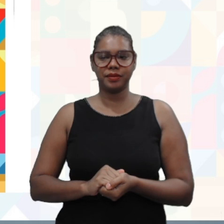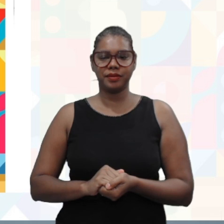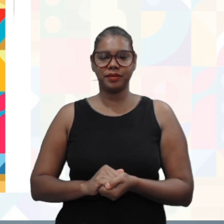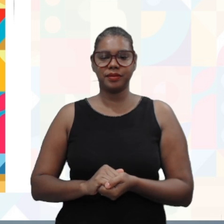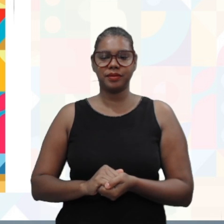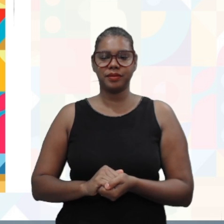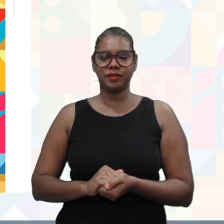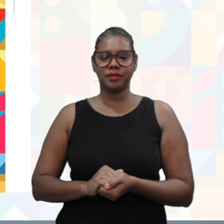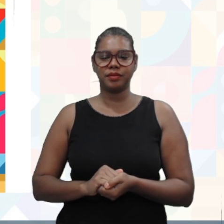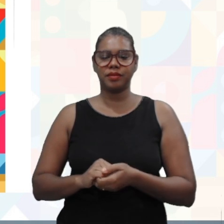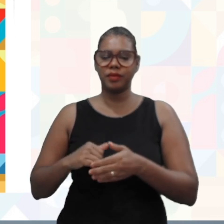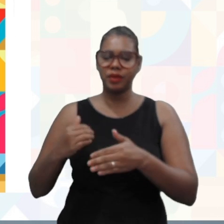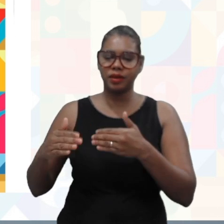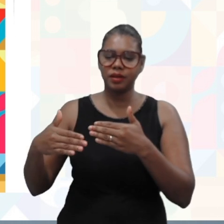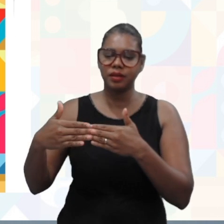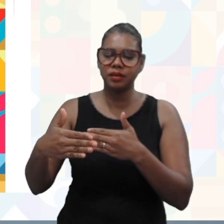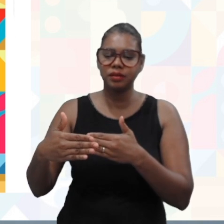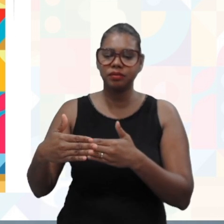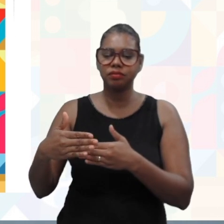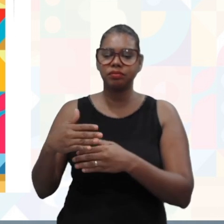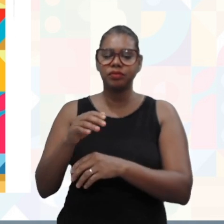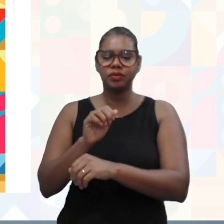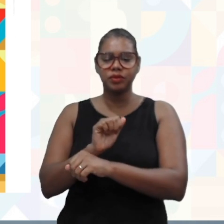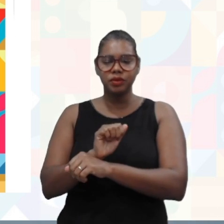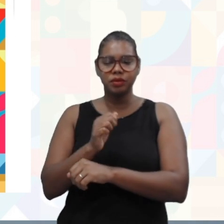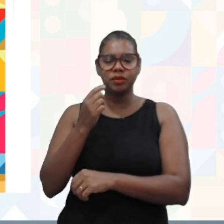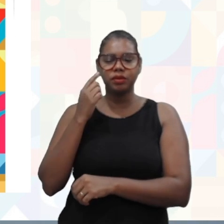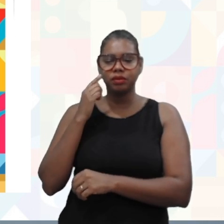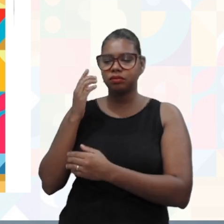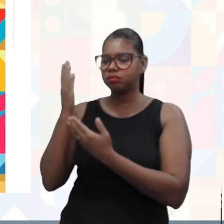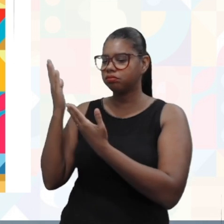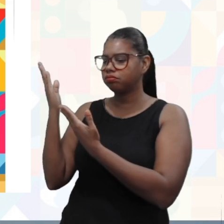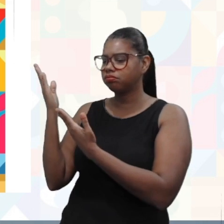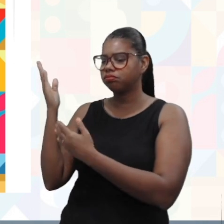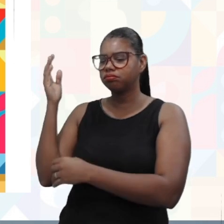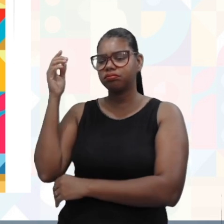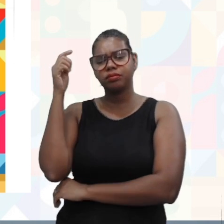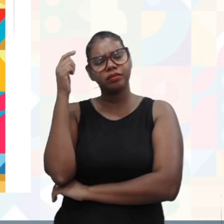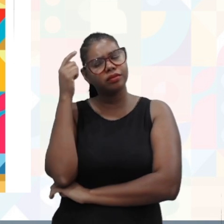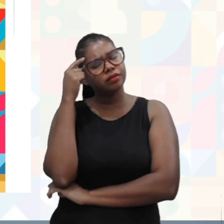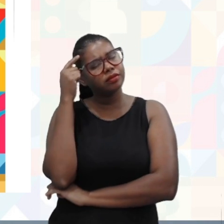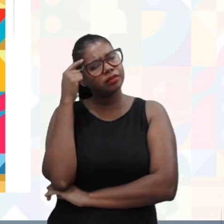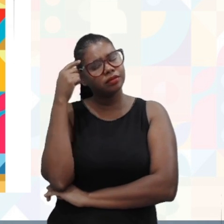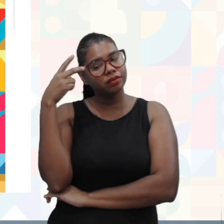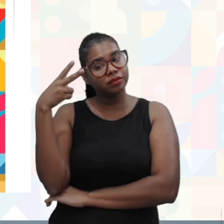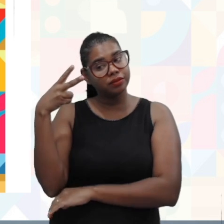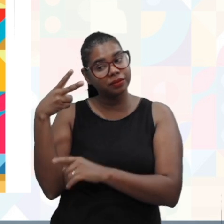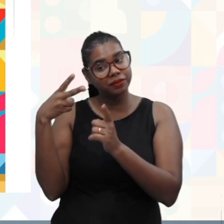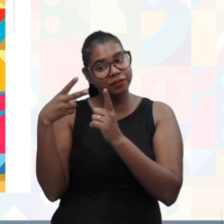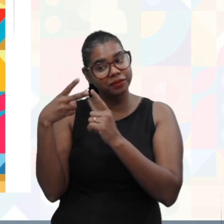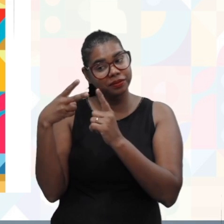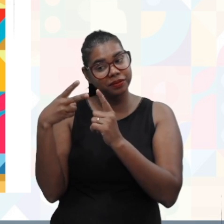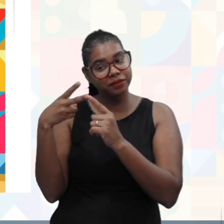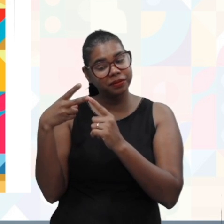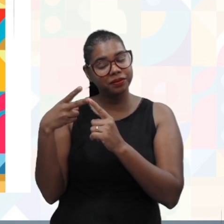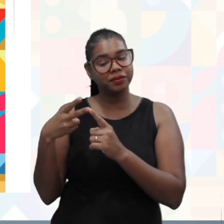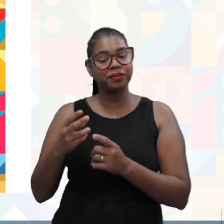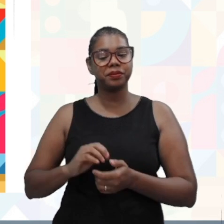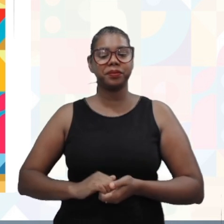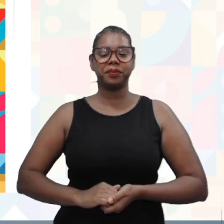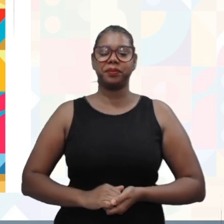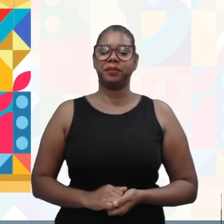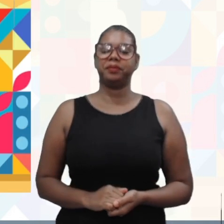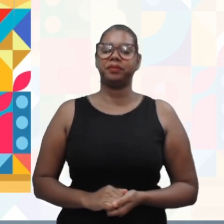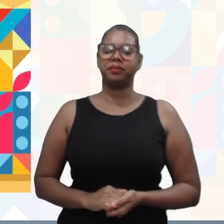Antes da gente avançar, que tal a gente dar uma pausa para pensar em outros dois conceitos? Vamos voltar já